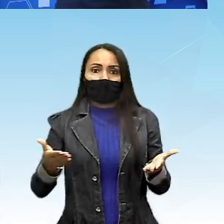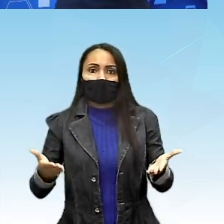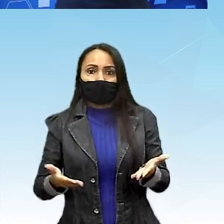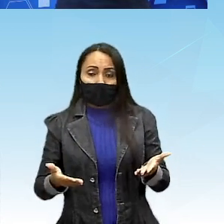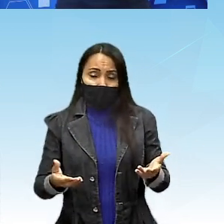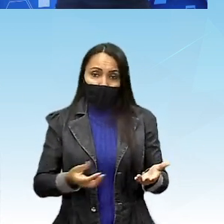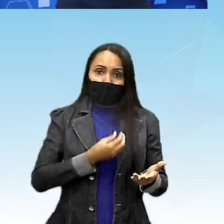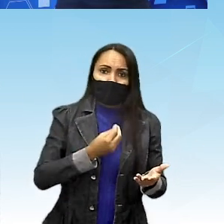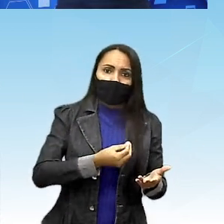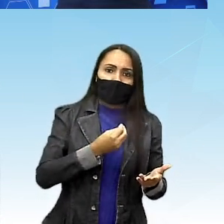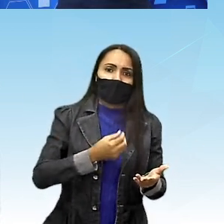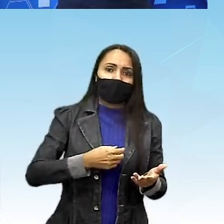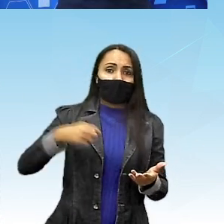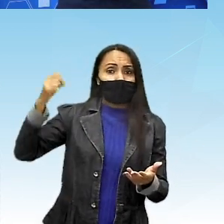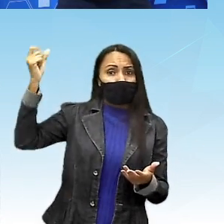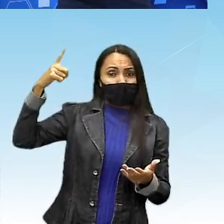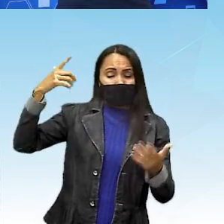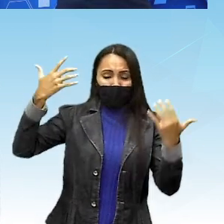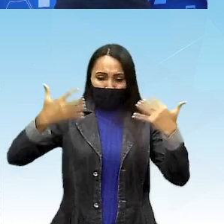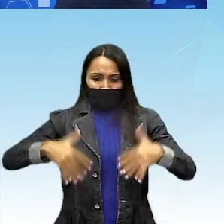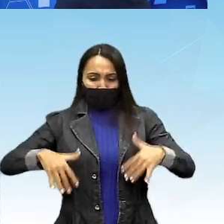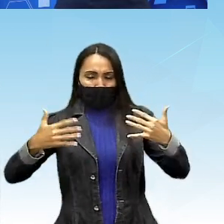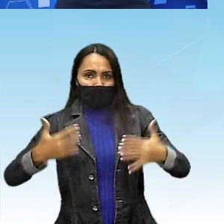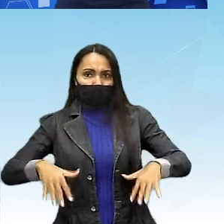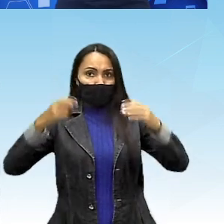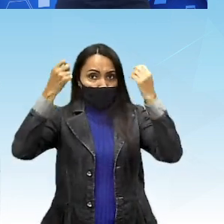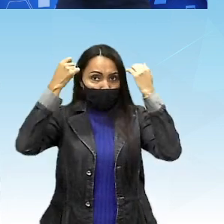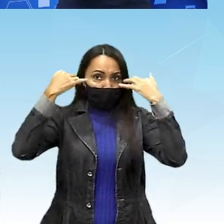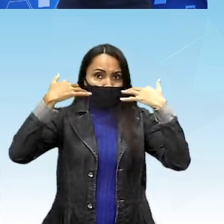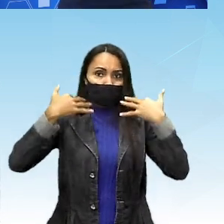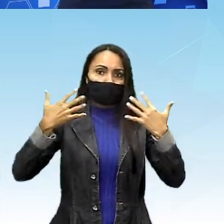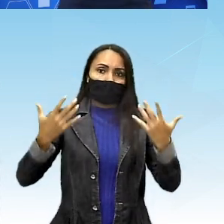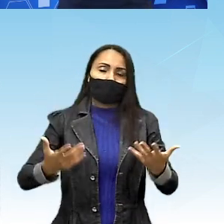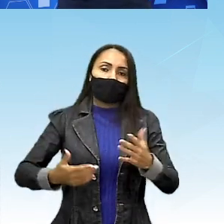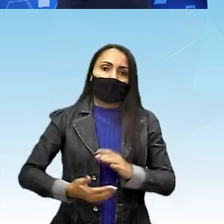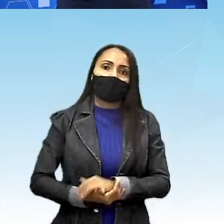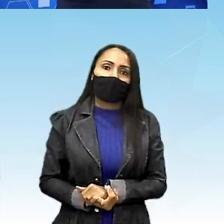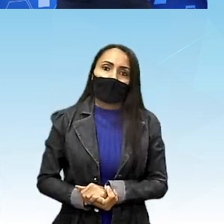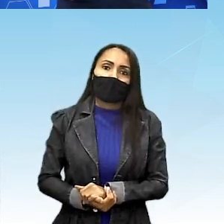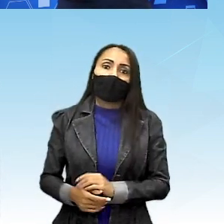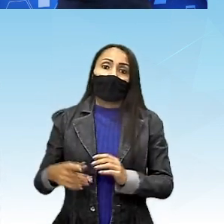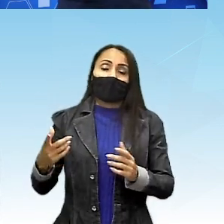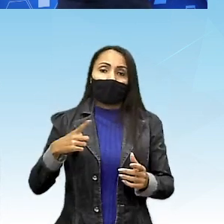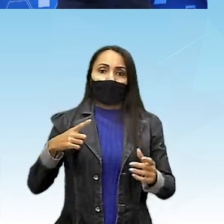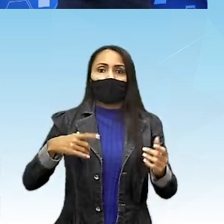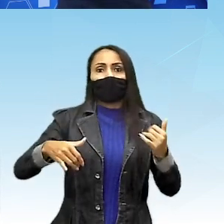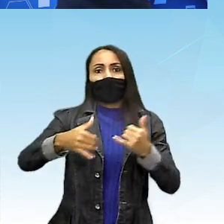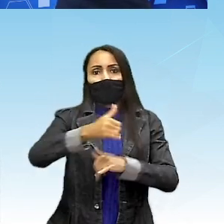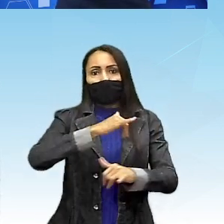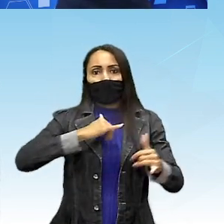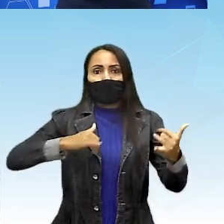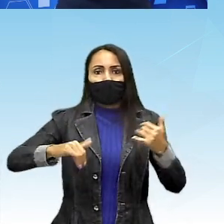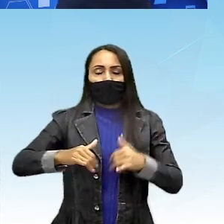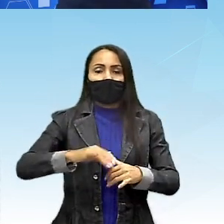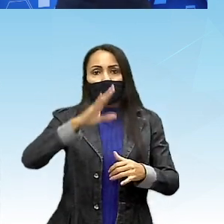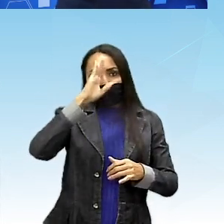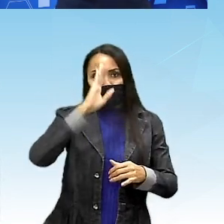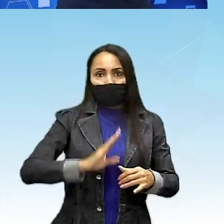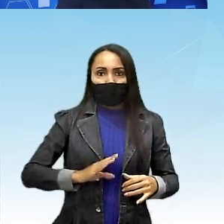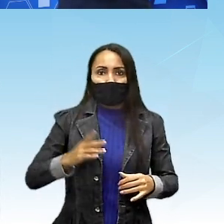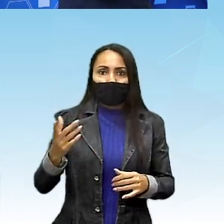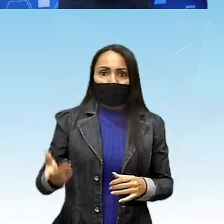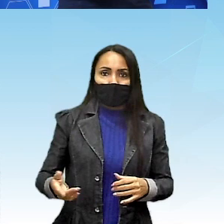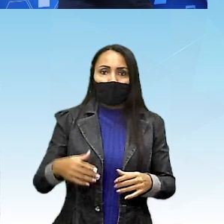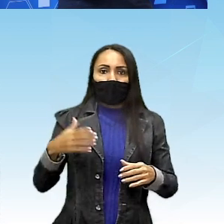vive, o sol aí está pesadíssimo. Então, em contrapartida, você gera energia de forma gratuita nos telhados